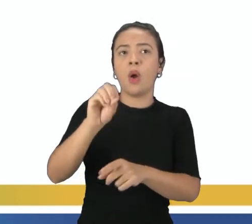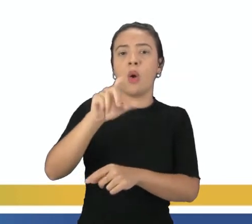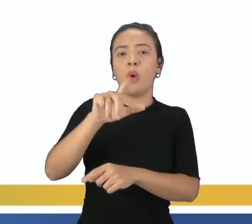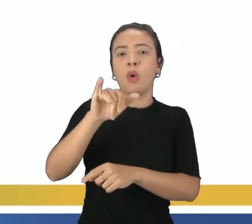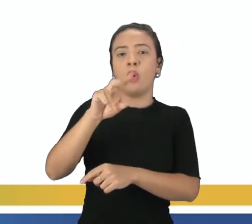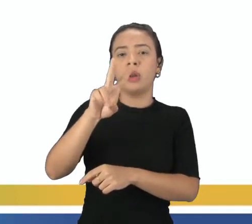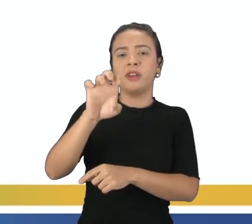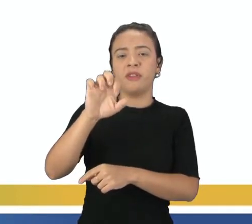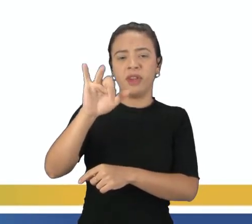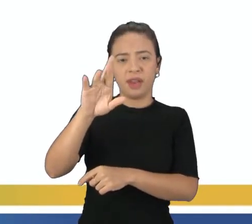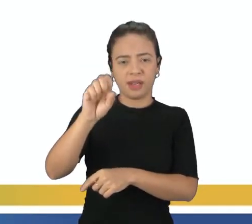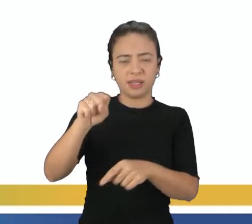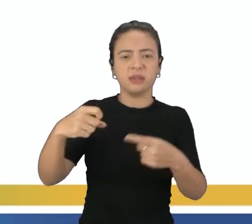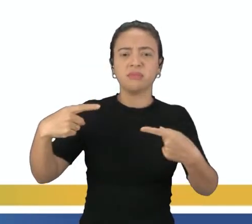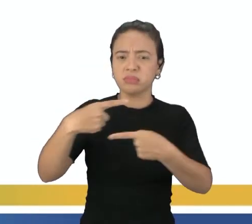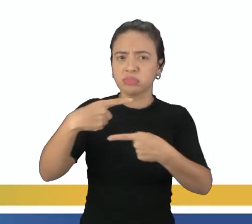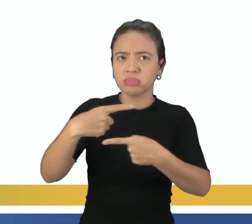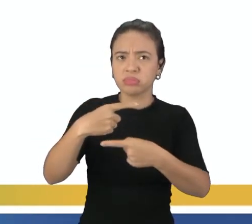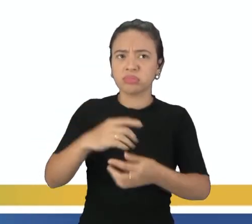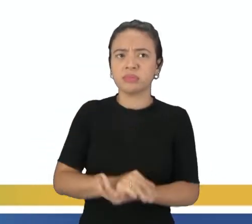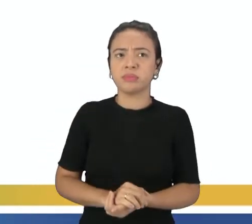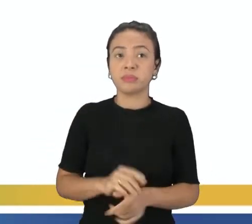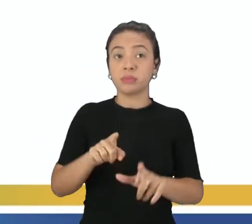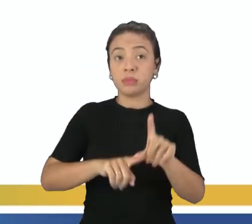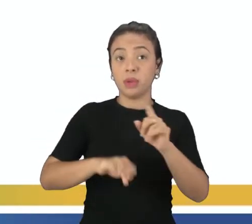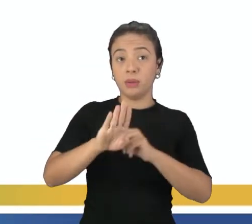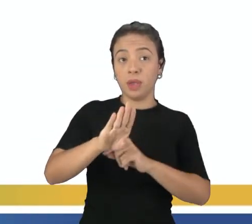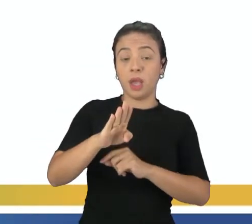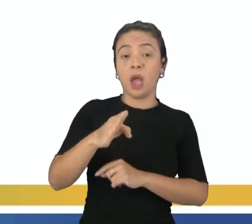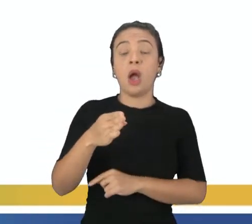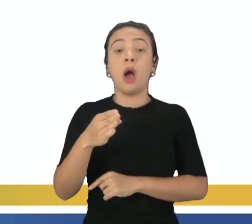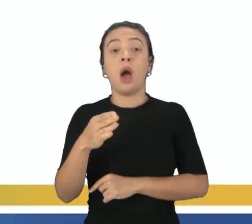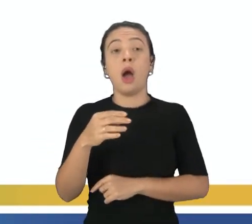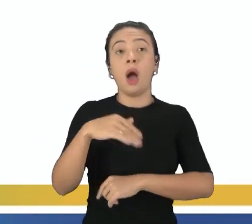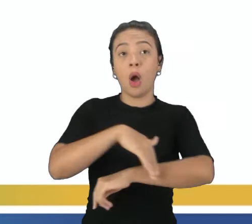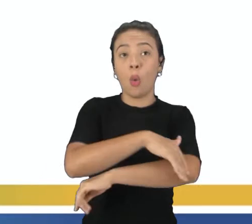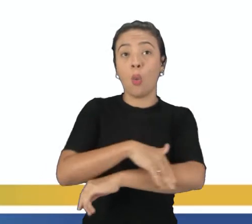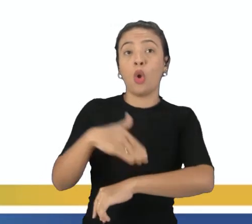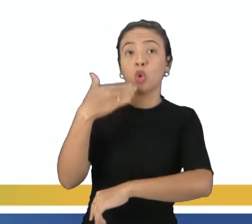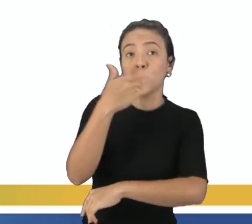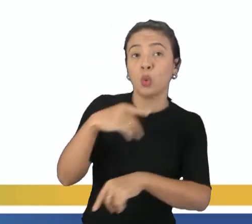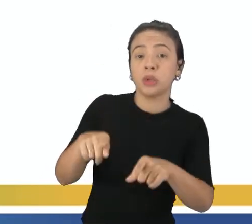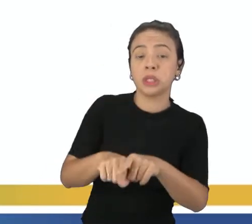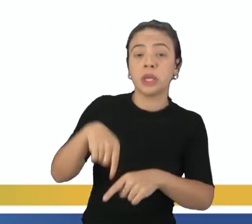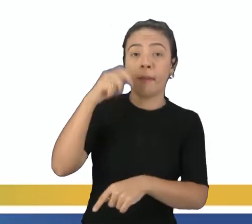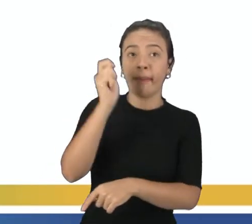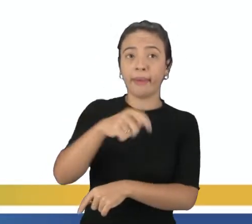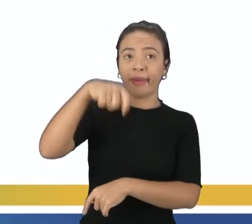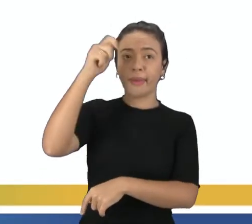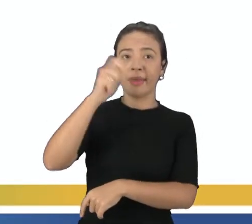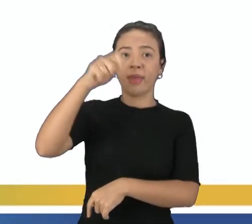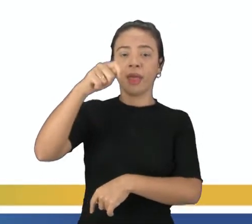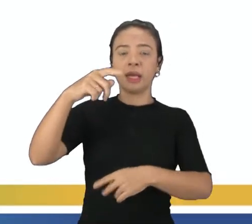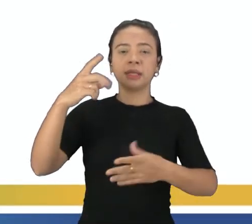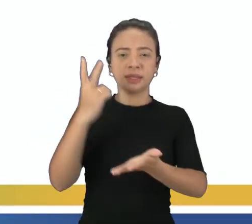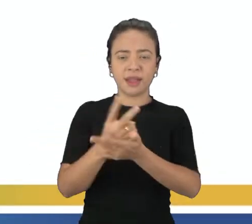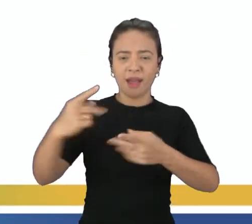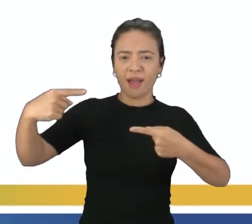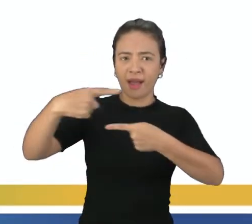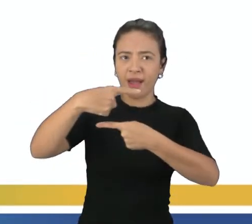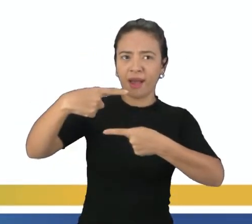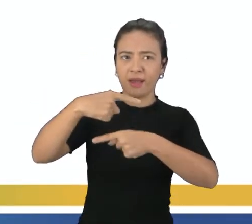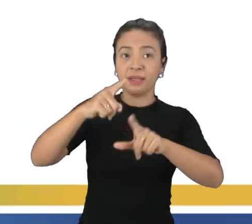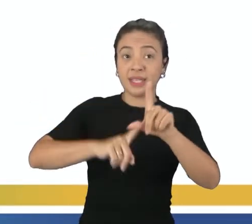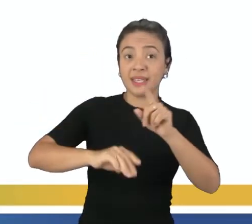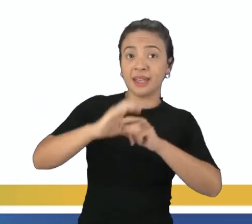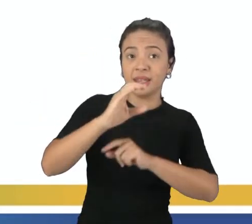si? Letra B. As ruas Doce e da Magia são paralelas entre si? Letra C.